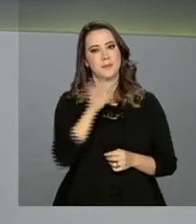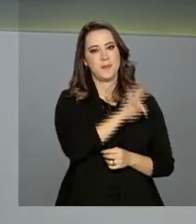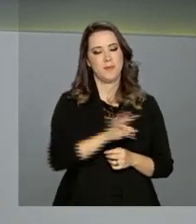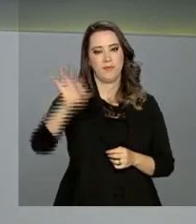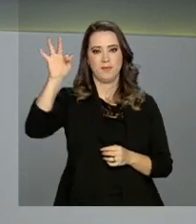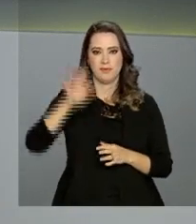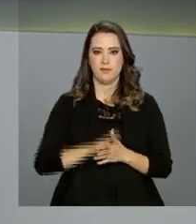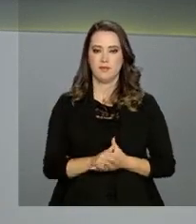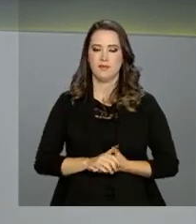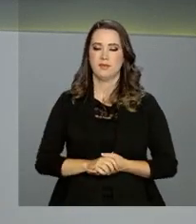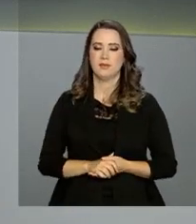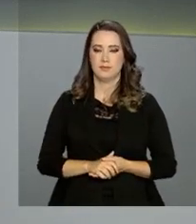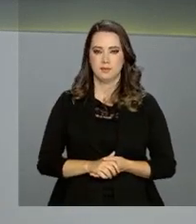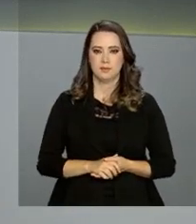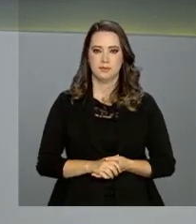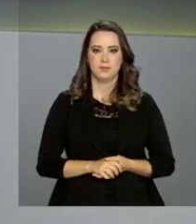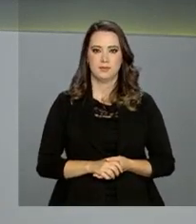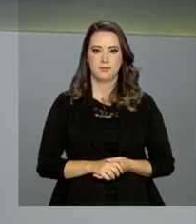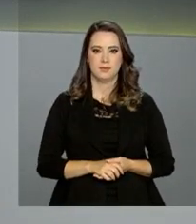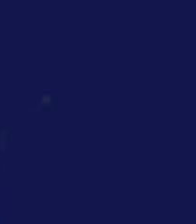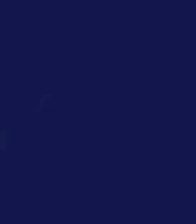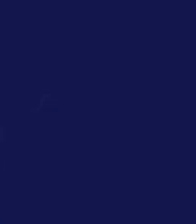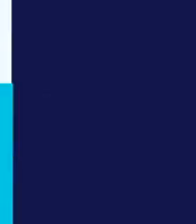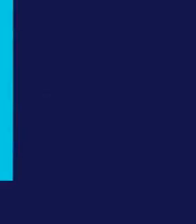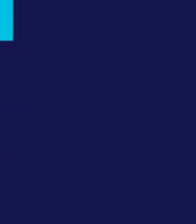nbr a tv do governo federal